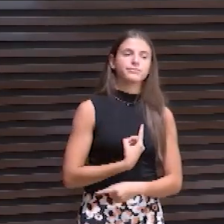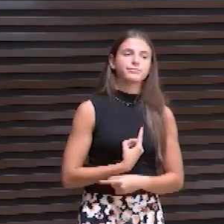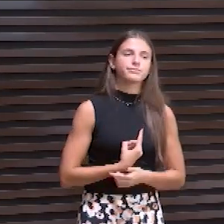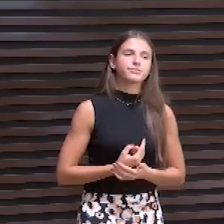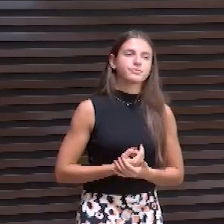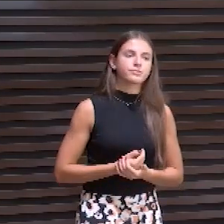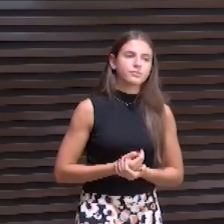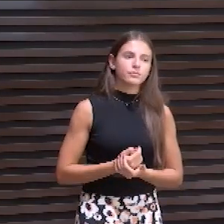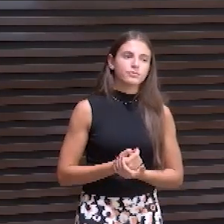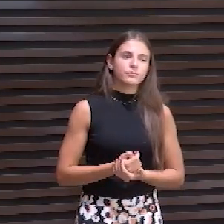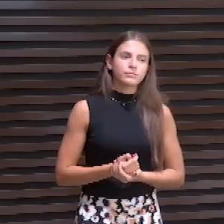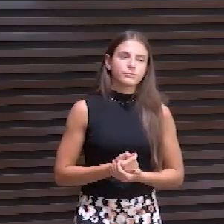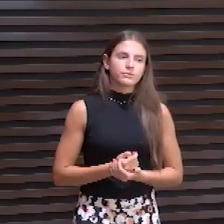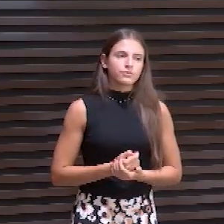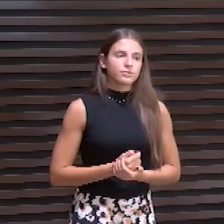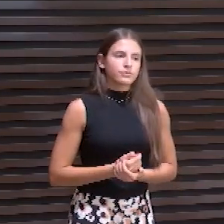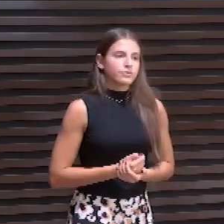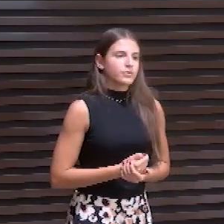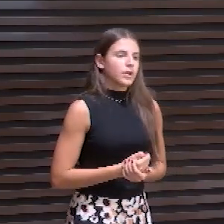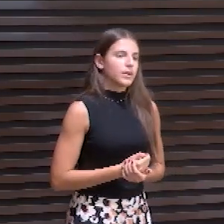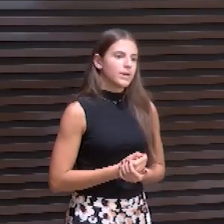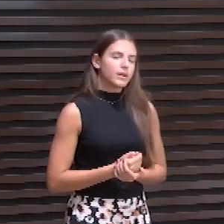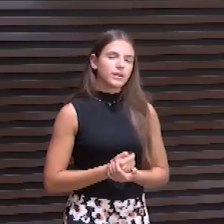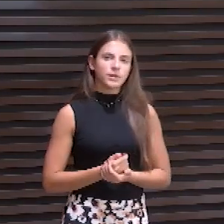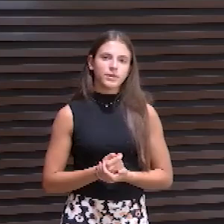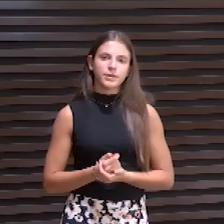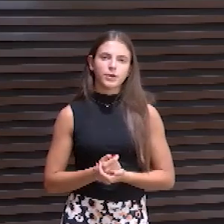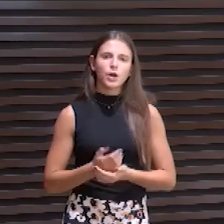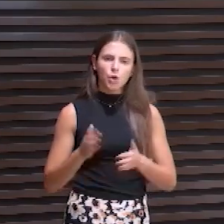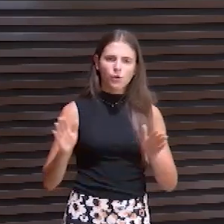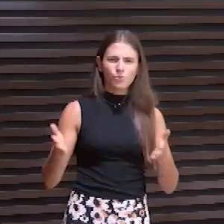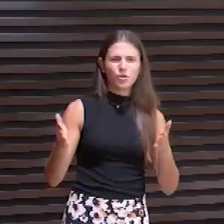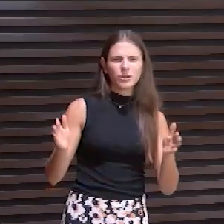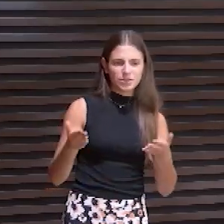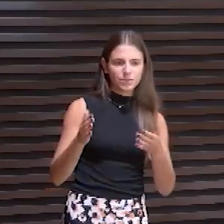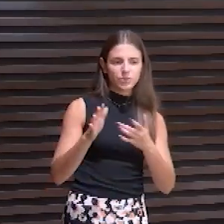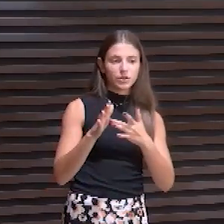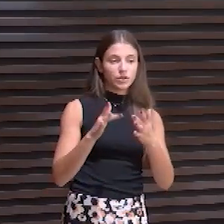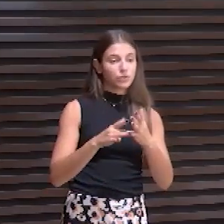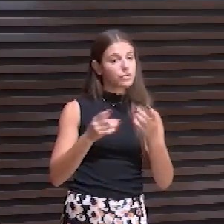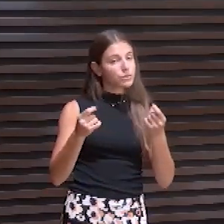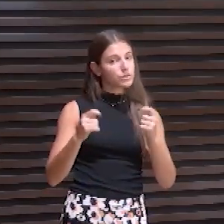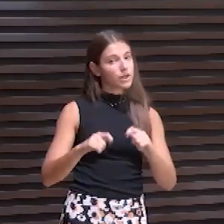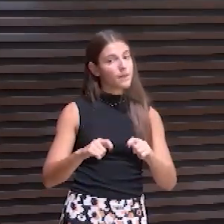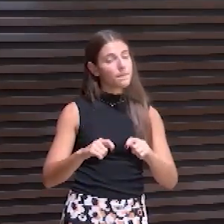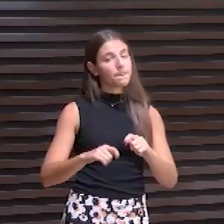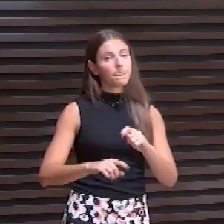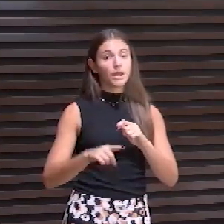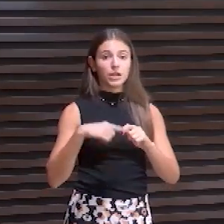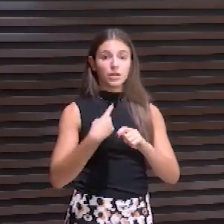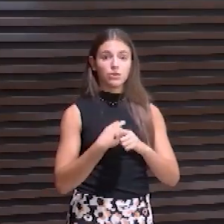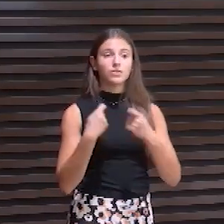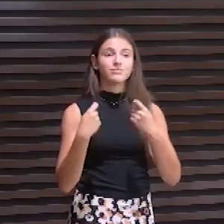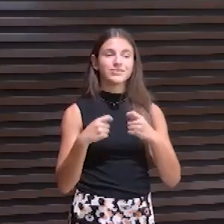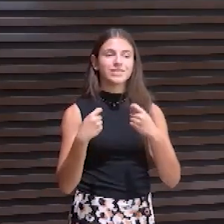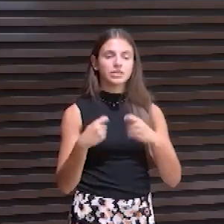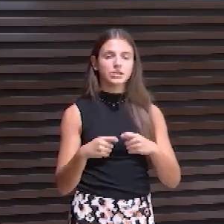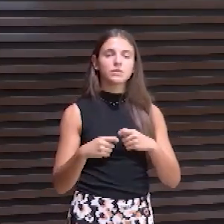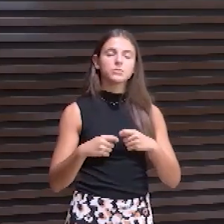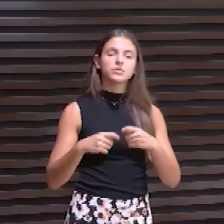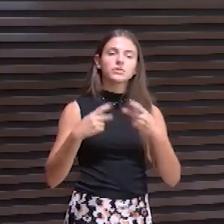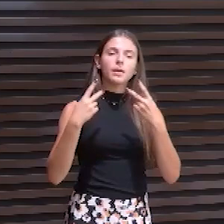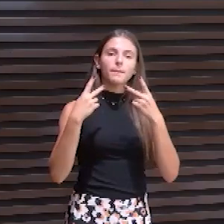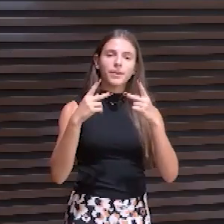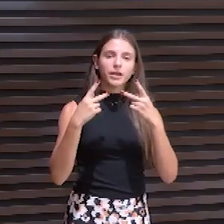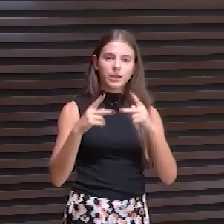Então o encorajamento que Jesus nos dá aqui é que nós precisamos pregar o que tem que